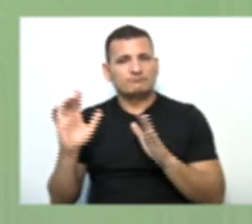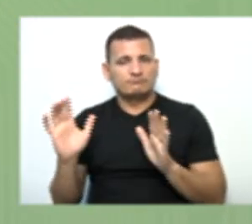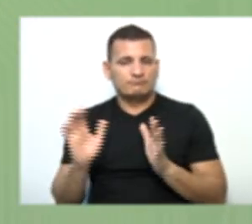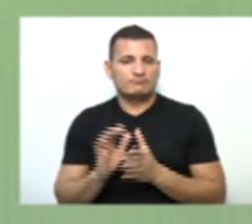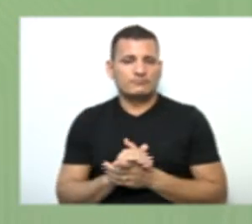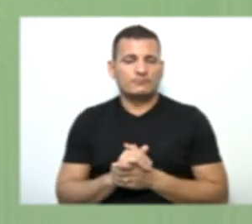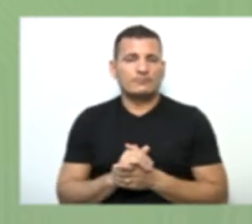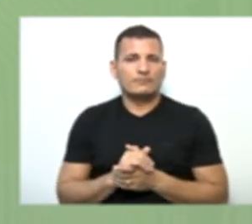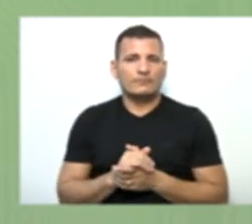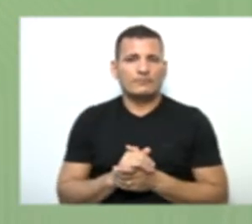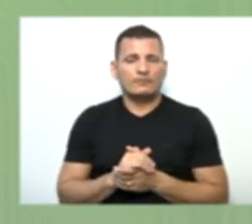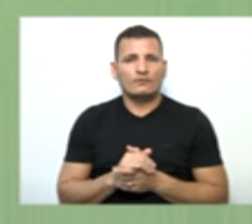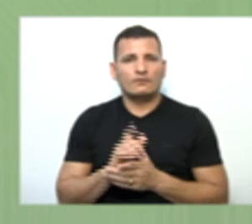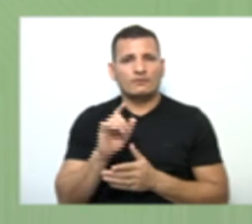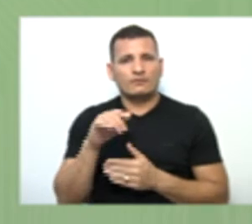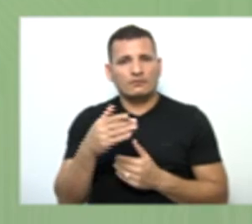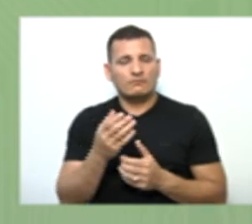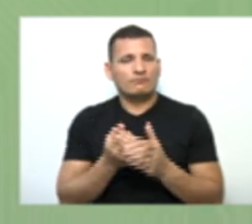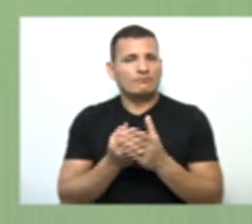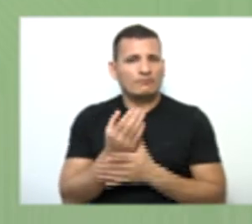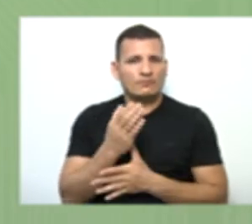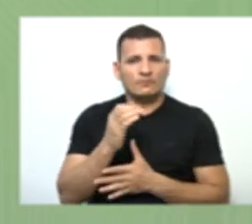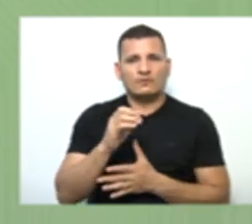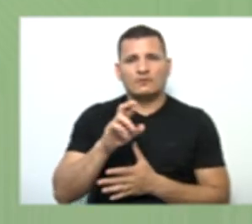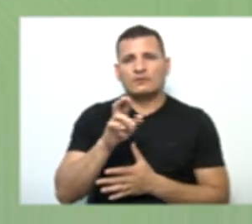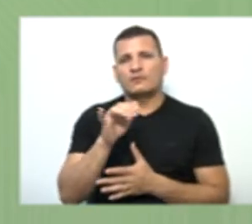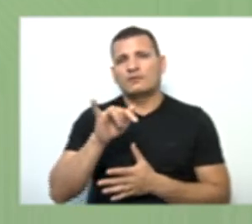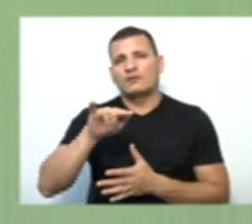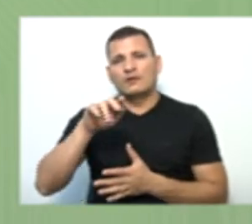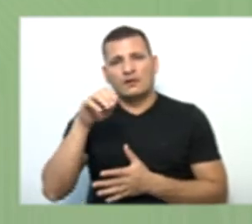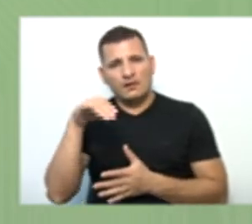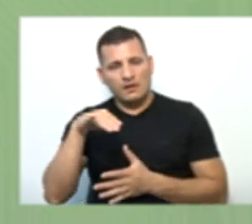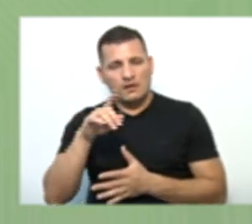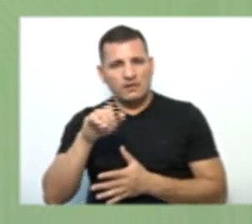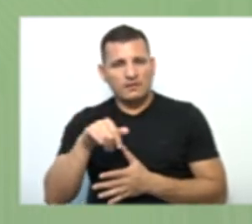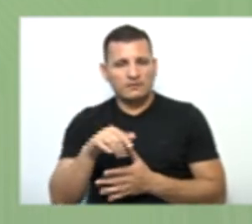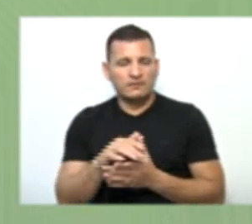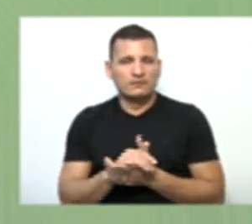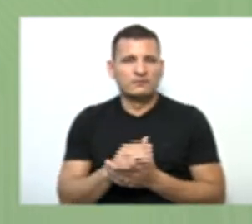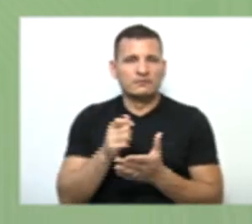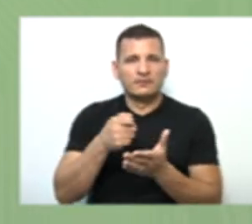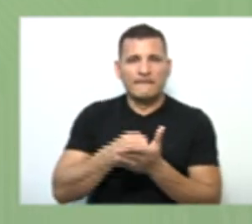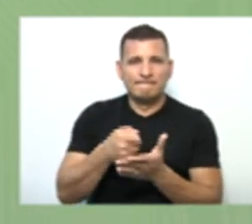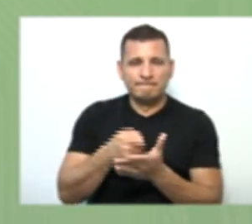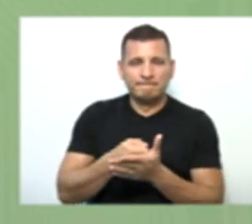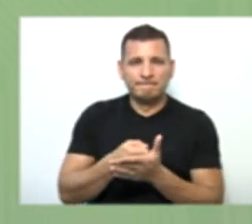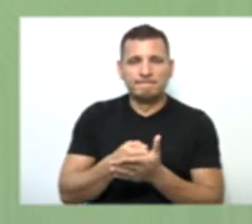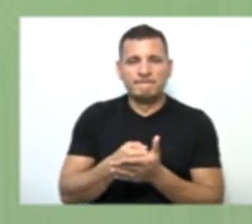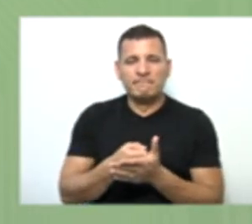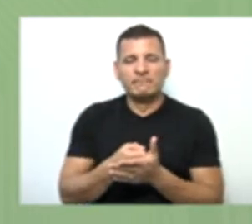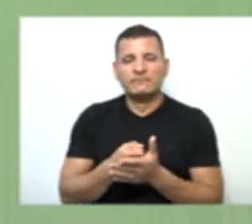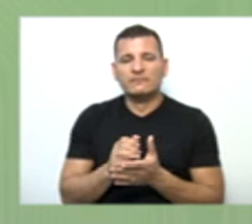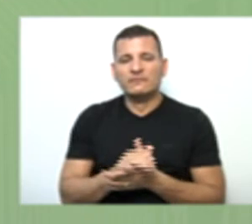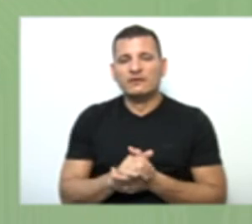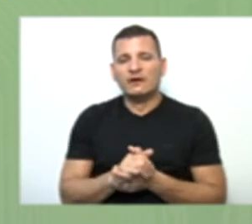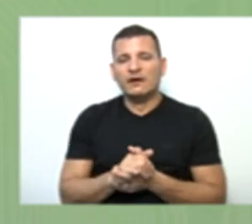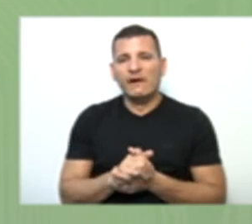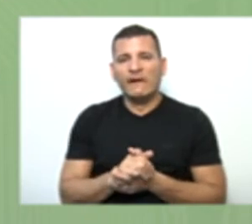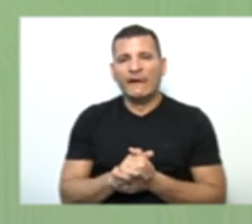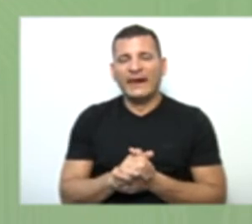obrigação. Portanto, a origem, obrigação com terceiro, o dinheiro saiu da obrigação com terceiros, né? E foi para